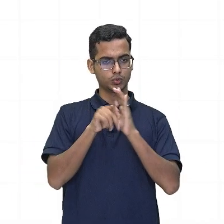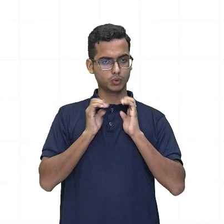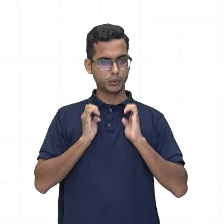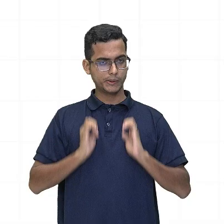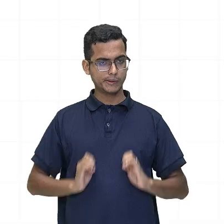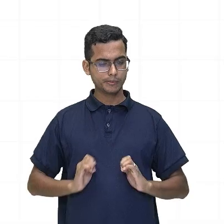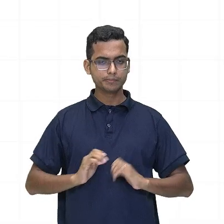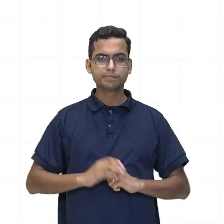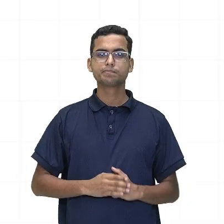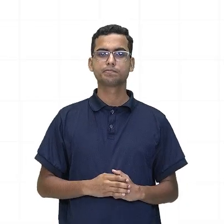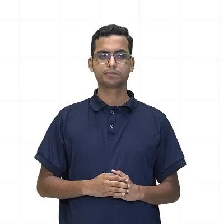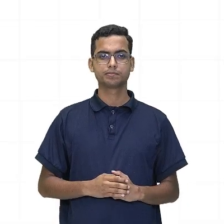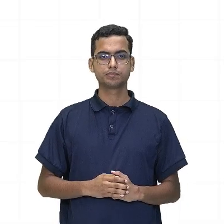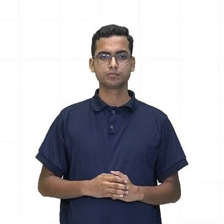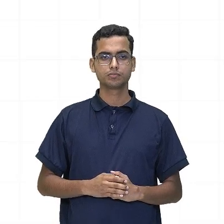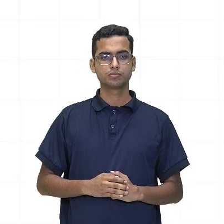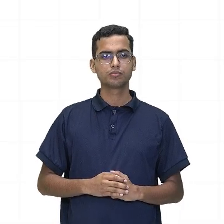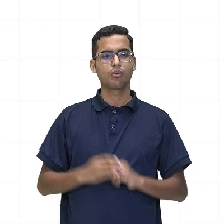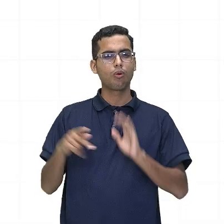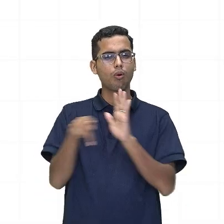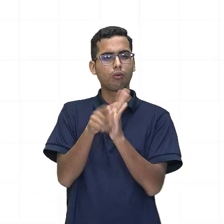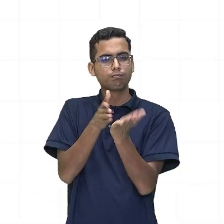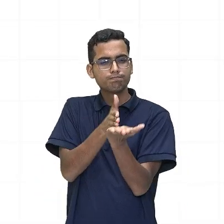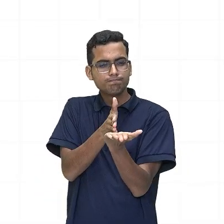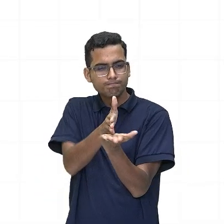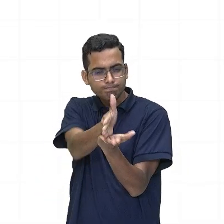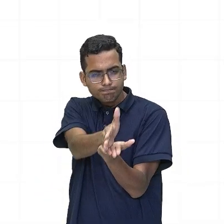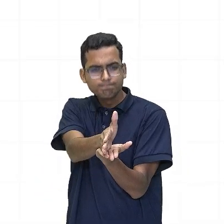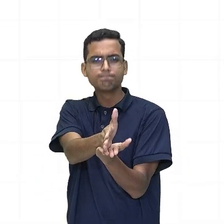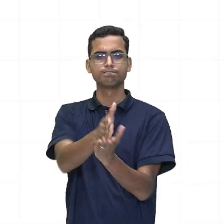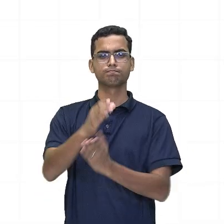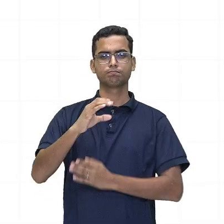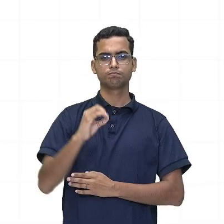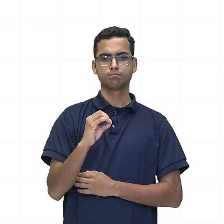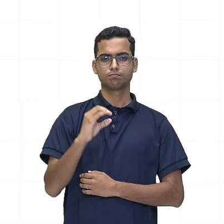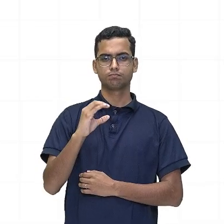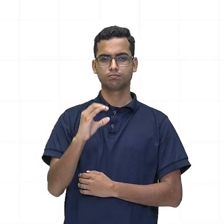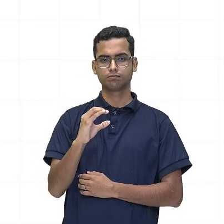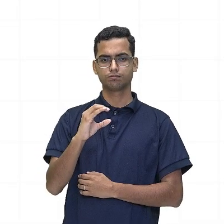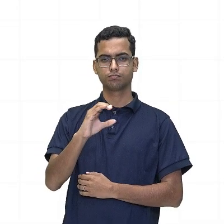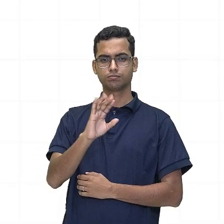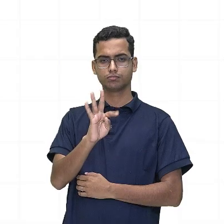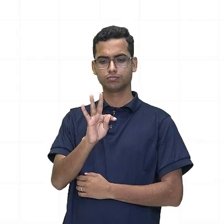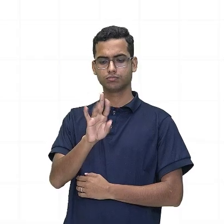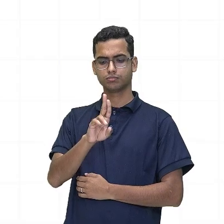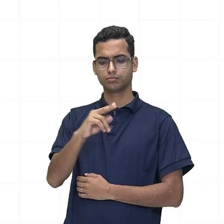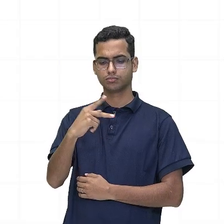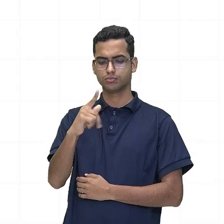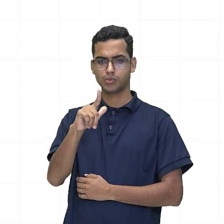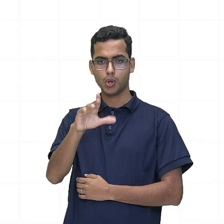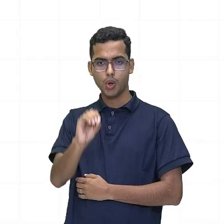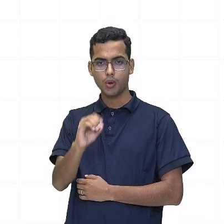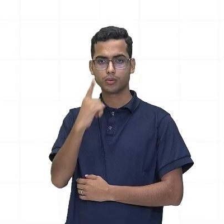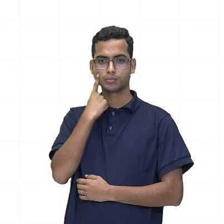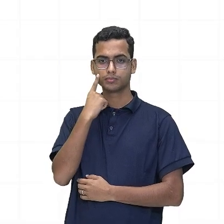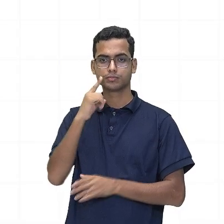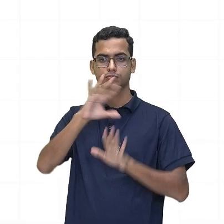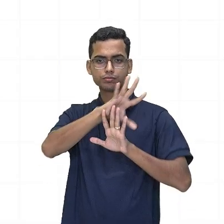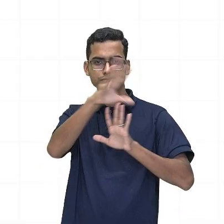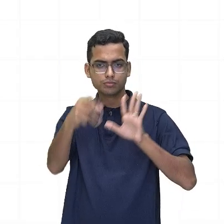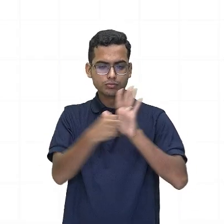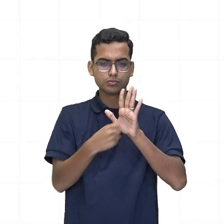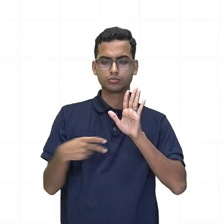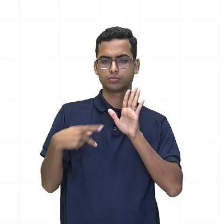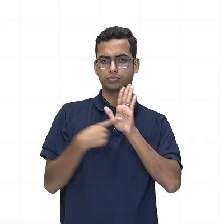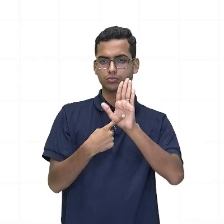nobre caminho óctuplo. Por isso que nós temos ao lado, um dos principais símbolos do budismo é a roda do